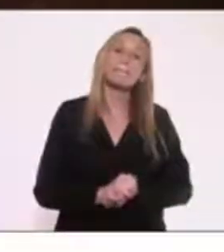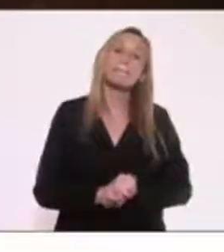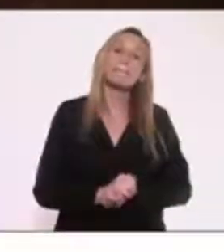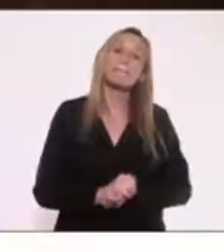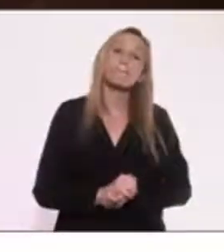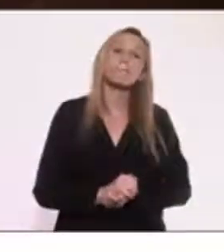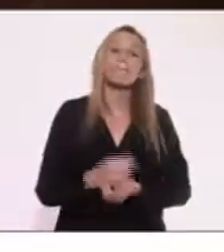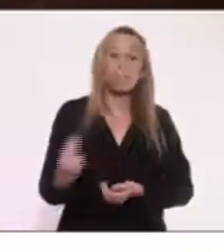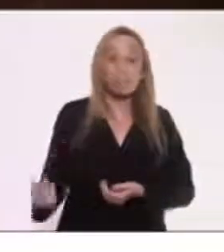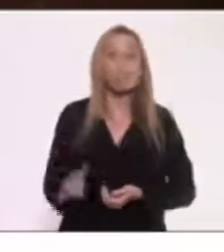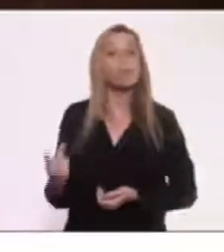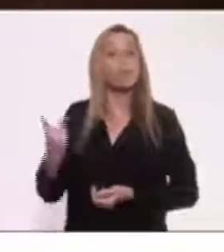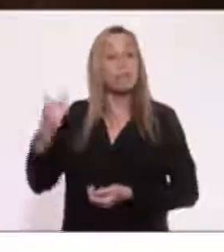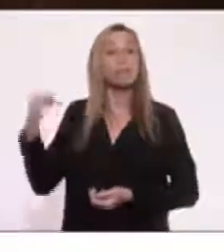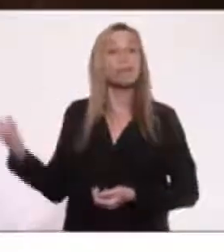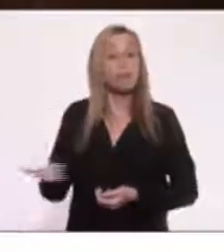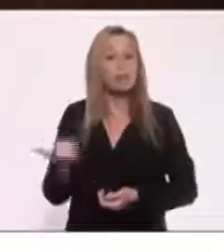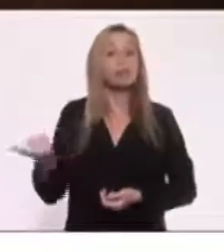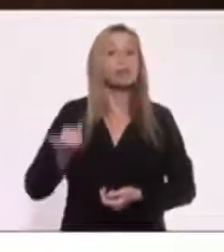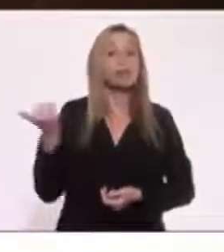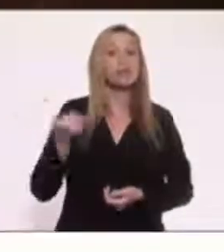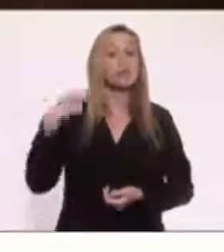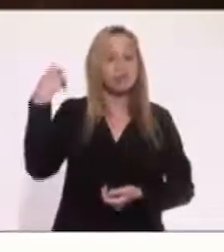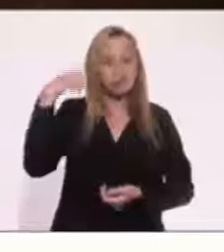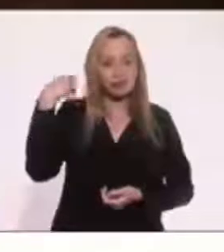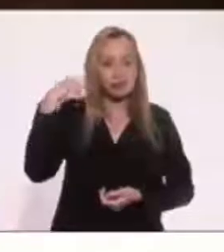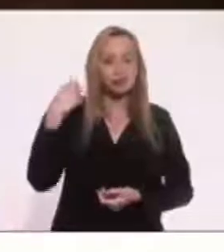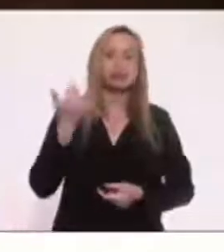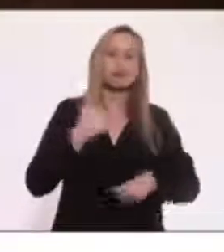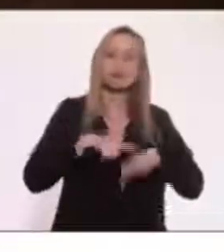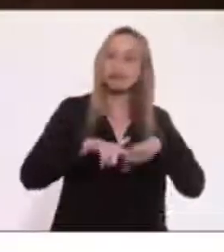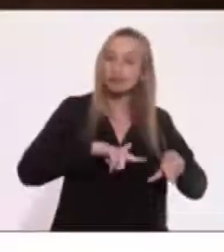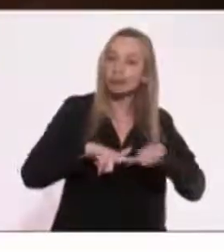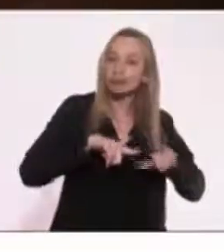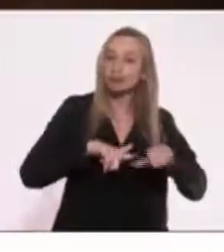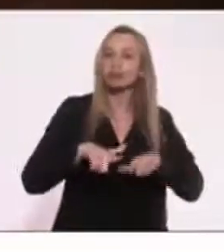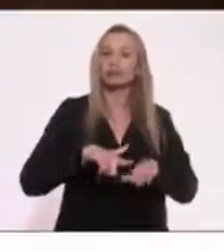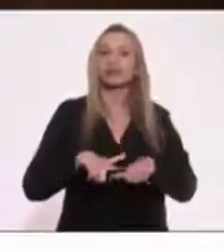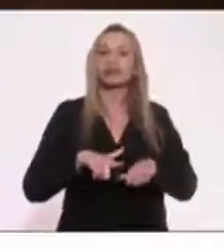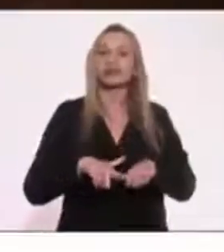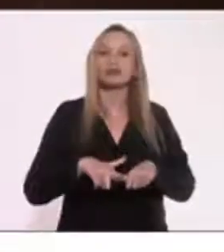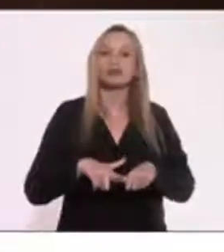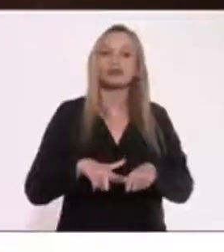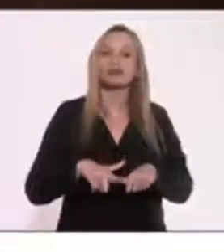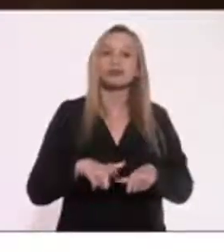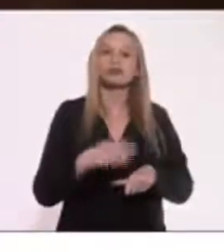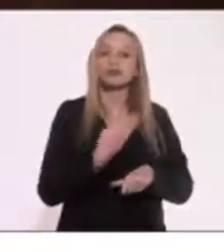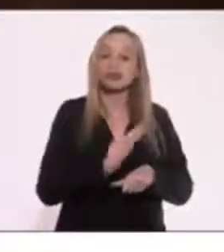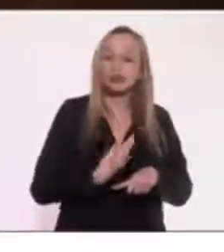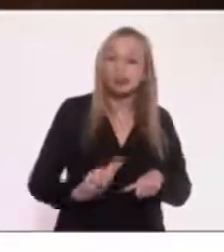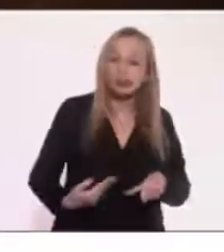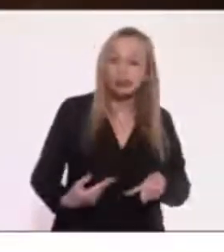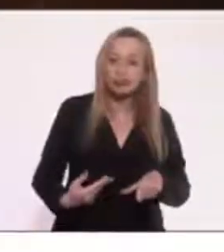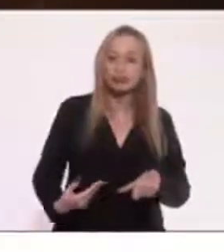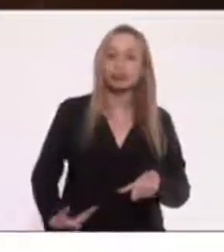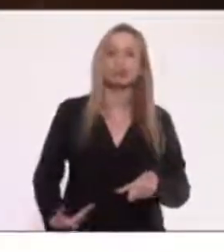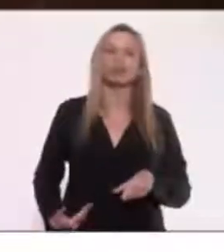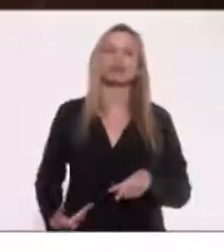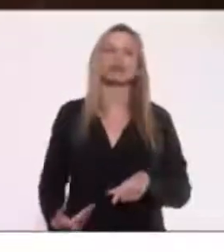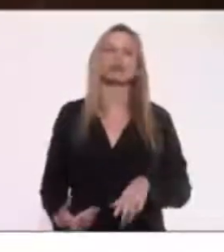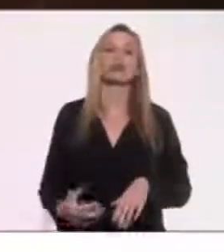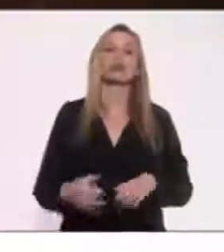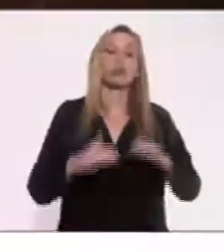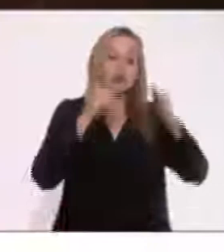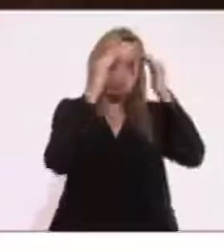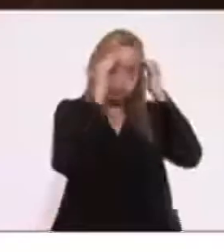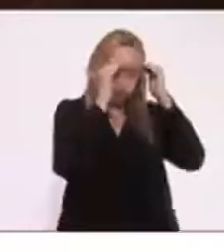Eu valorizo a importância do advogado que trabalha para um ente público. E aqui todo o meu